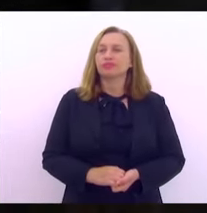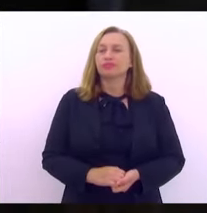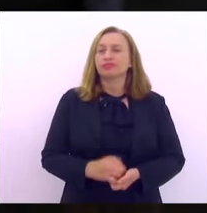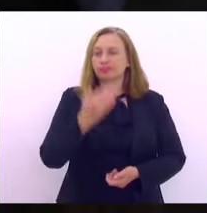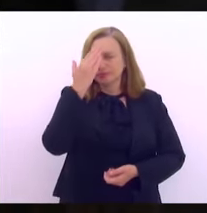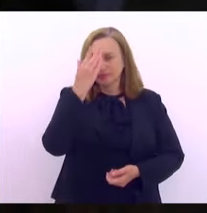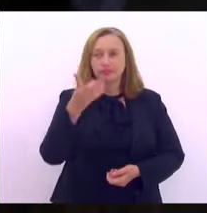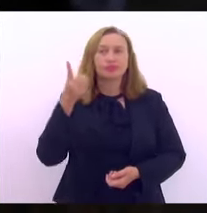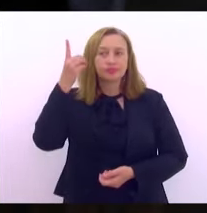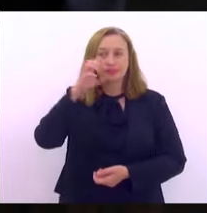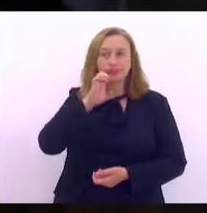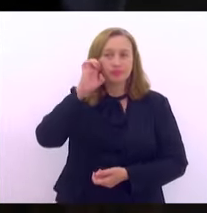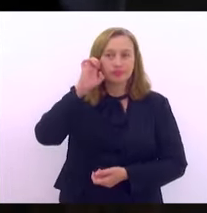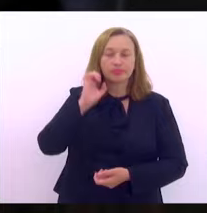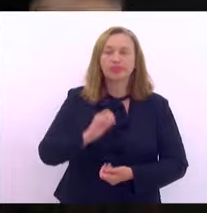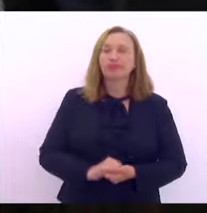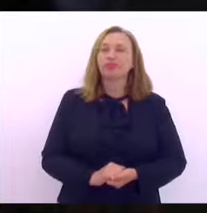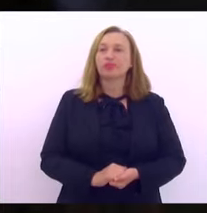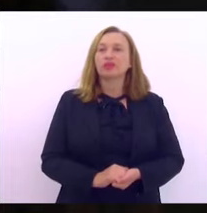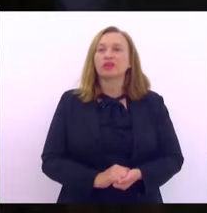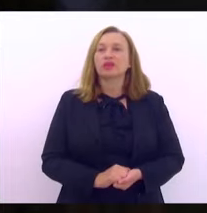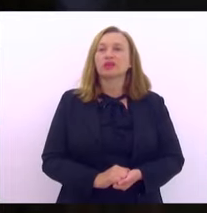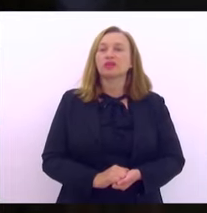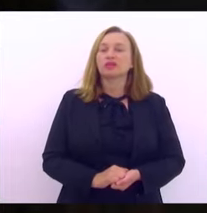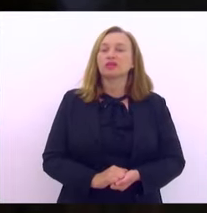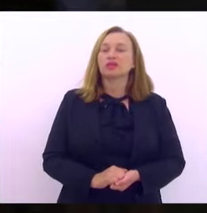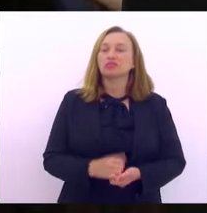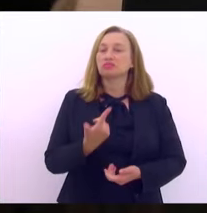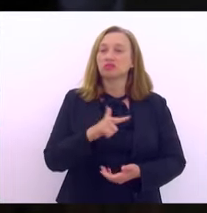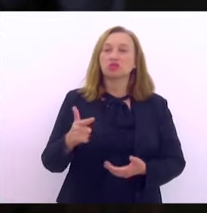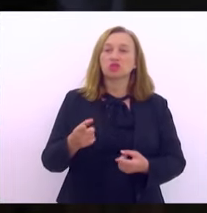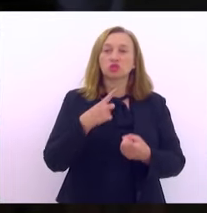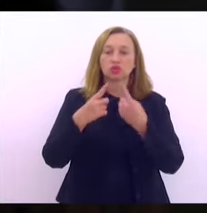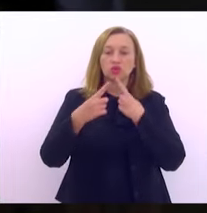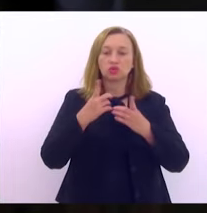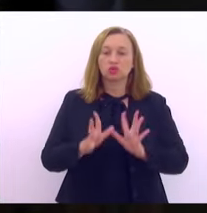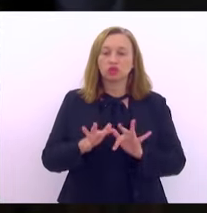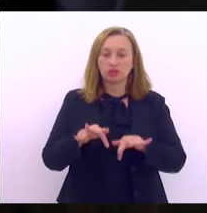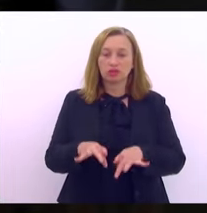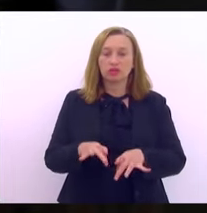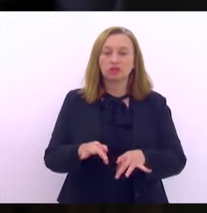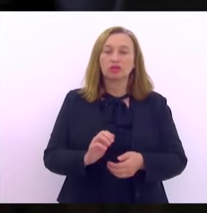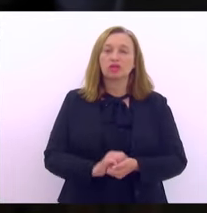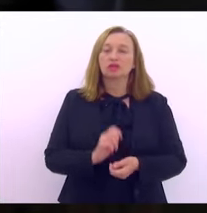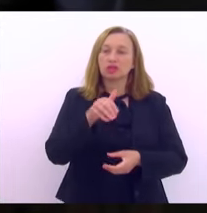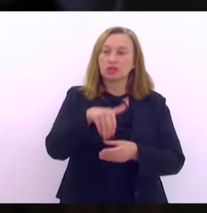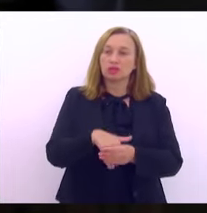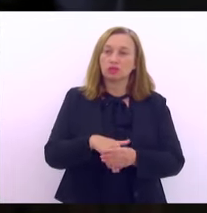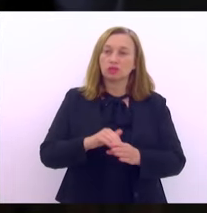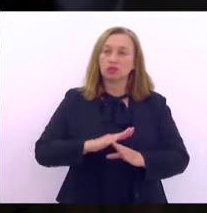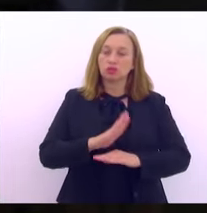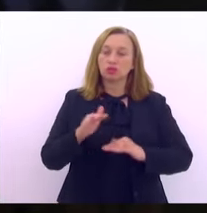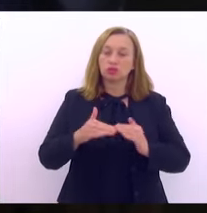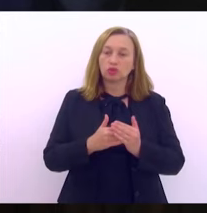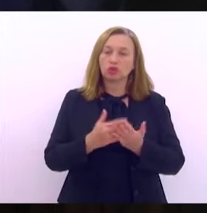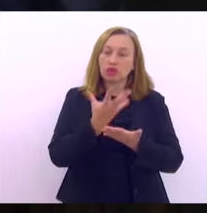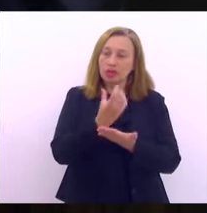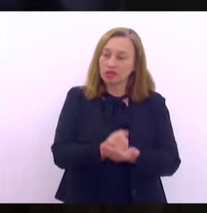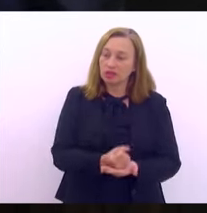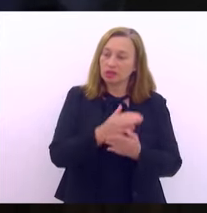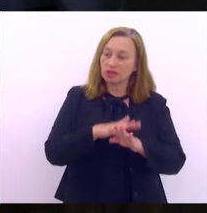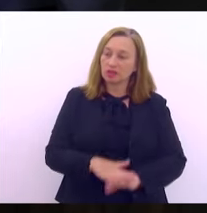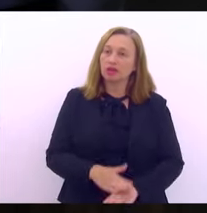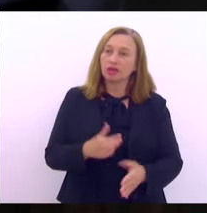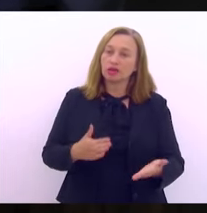Obrigado, deputado Érica. Serginho, tudo bem? Não havendo mais quem queira discutir, encerrada a discussão. Em votação, senhores que aprovam, permaneçam